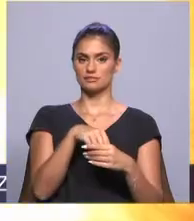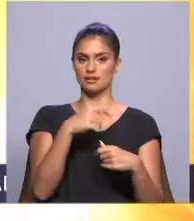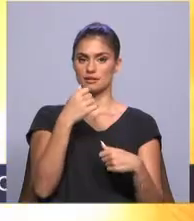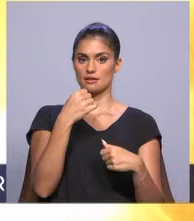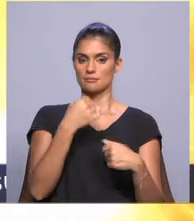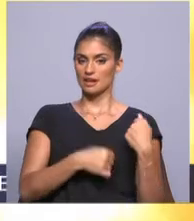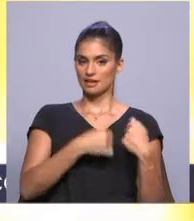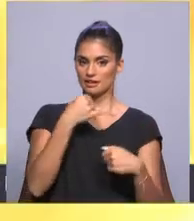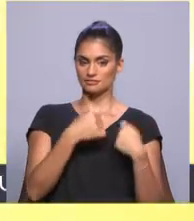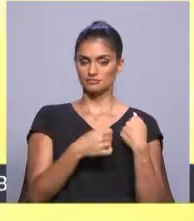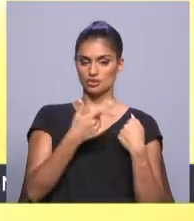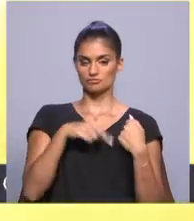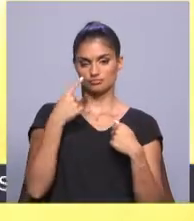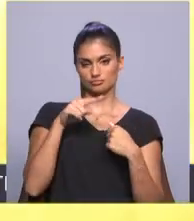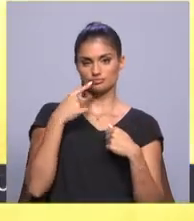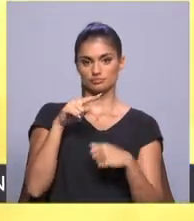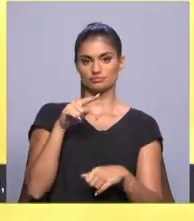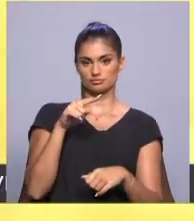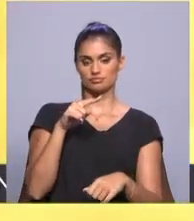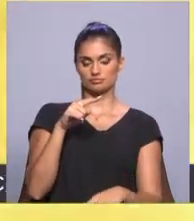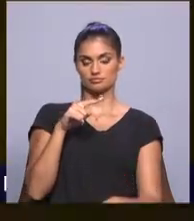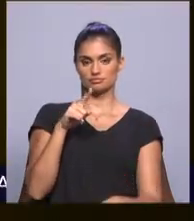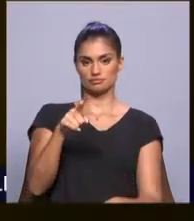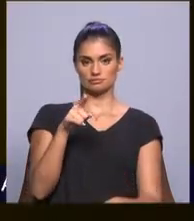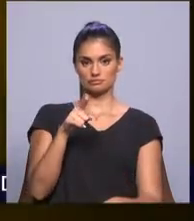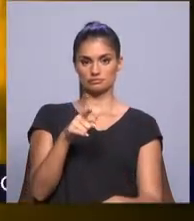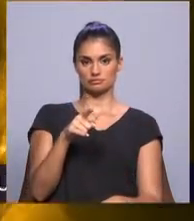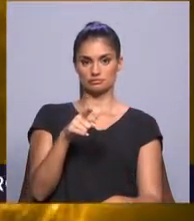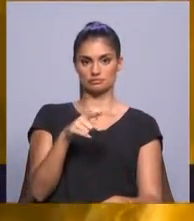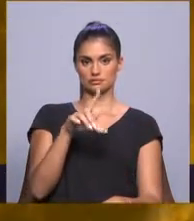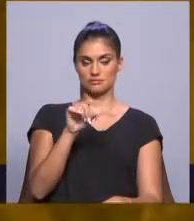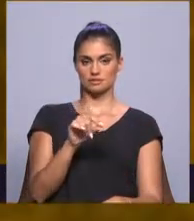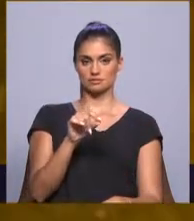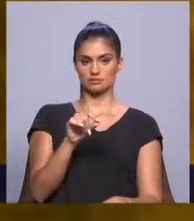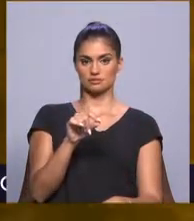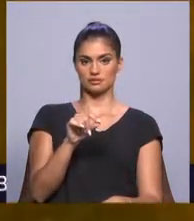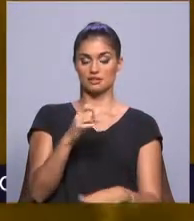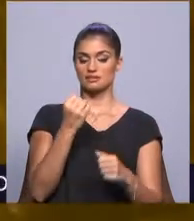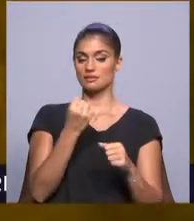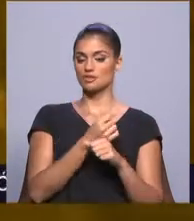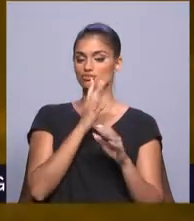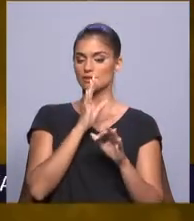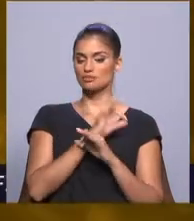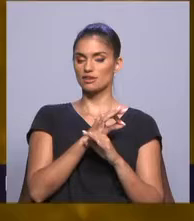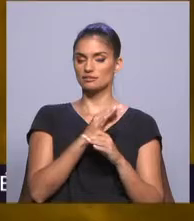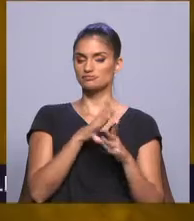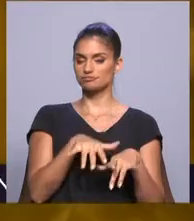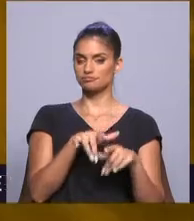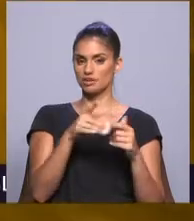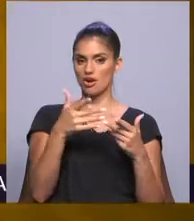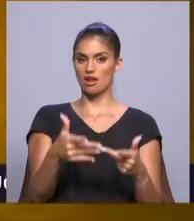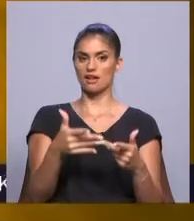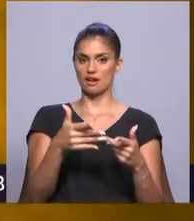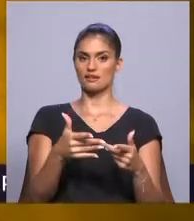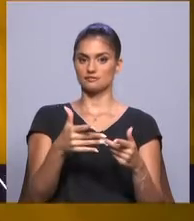que estamos a ver, a Critical Software Active Space Technologies e a Deimos, e que trabalhos extraordinários estão a fazer. Para esta